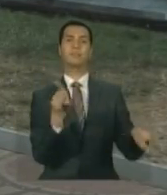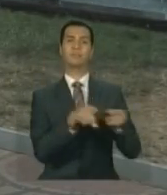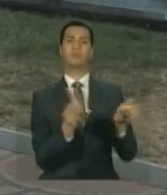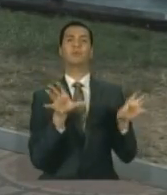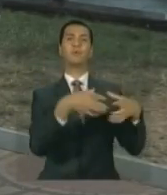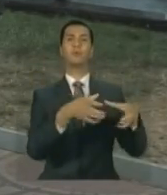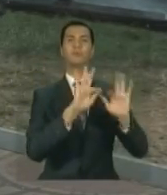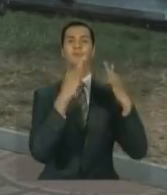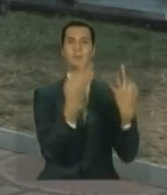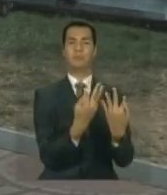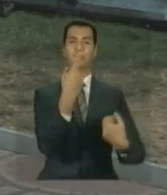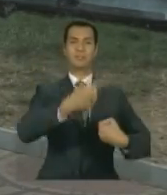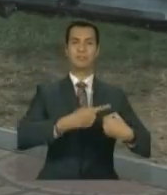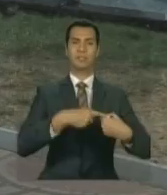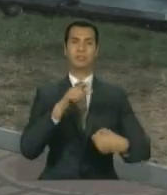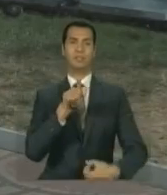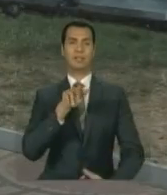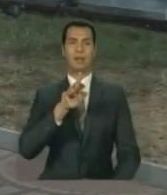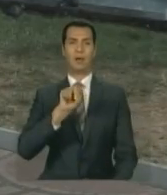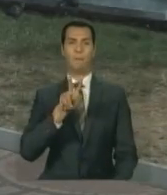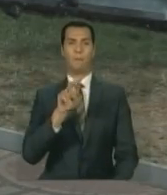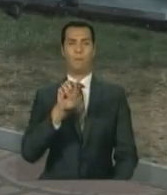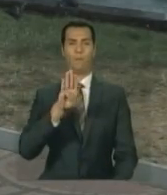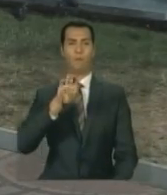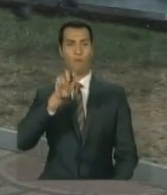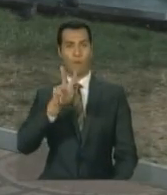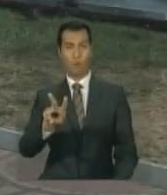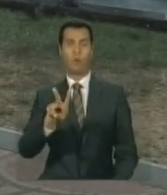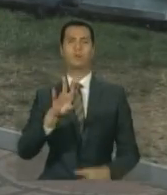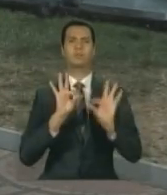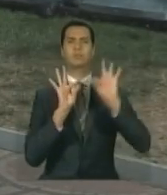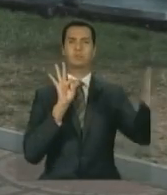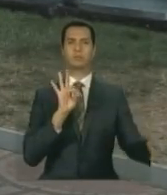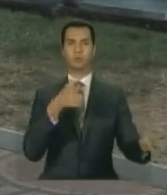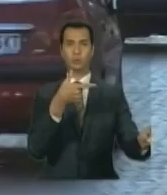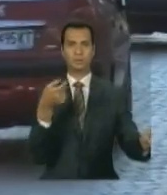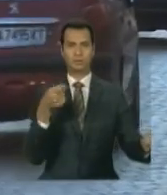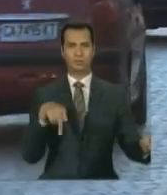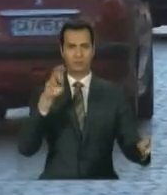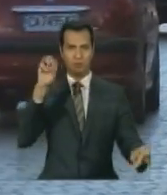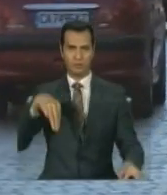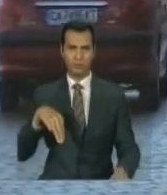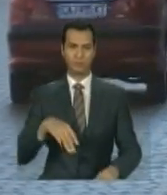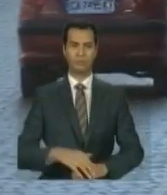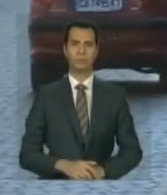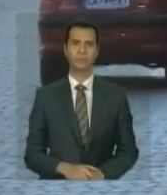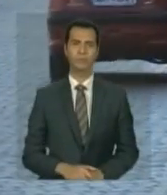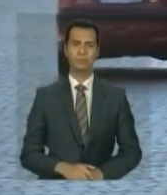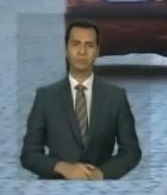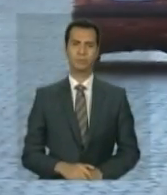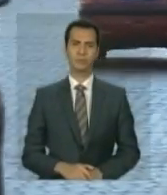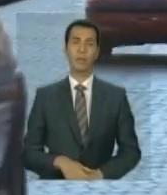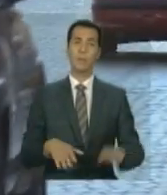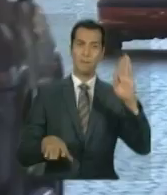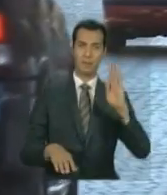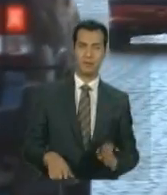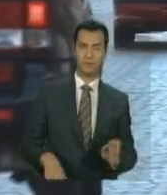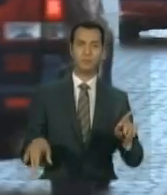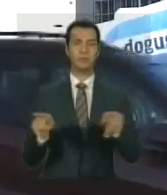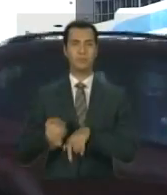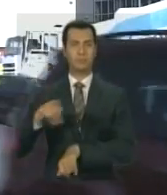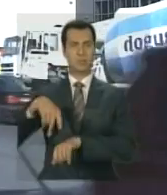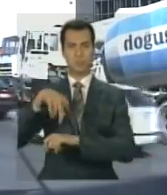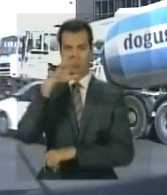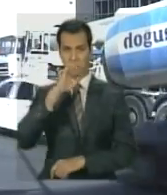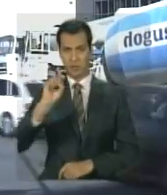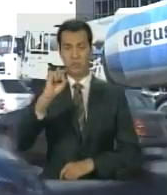na cidade de Gabrovo, a cerca de 200 quilômetros da capital do país. O intercâmbio comercial entre Brasil e Bulgária